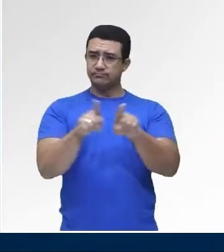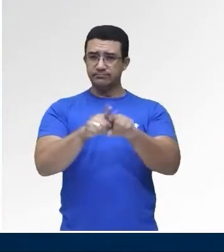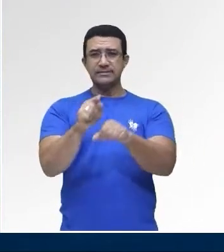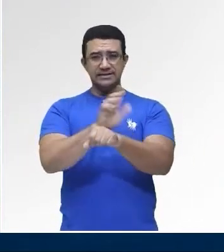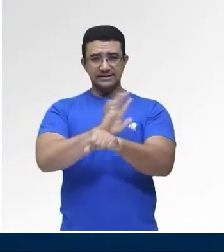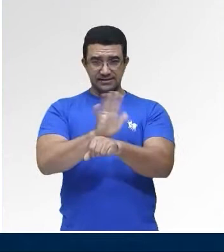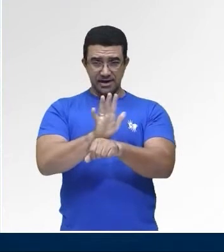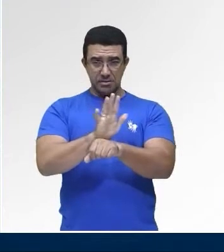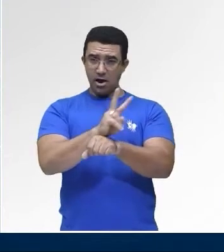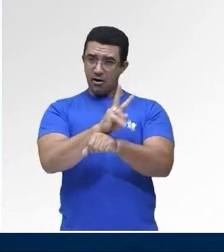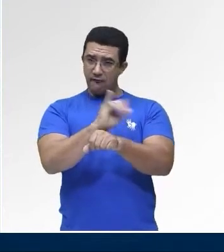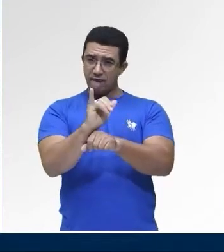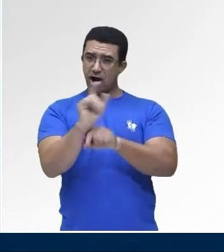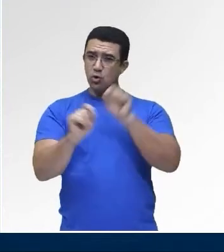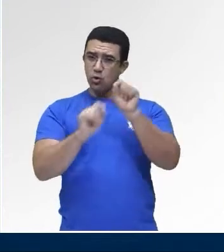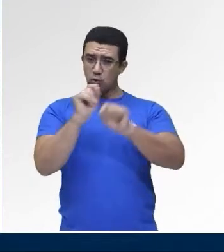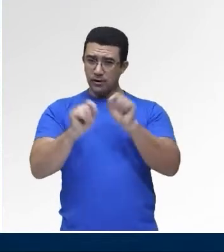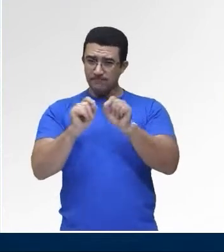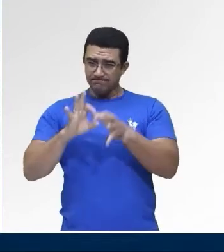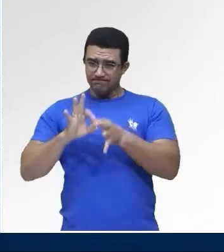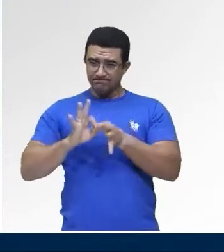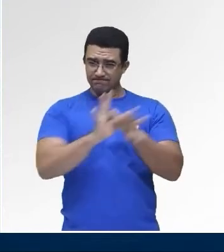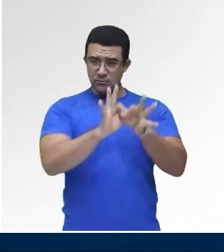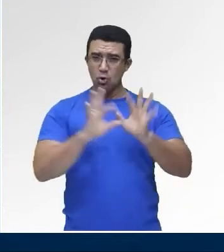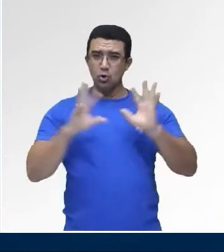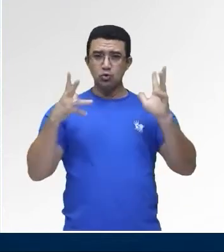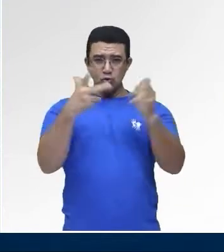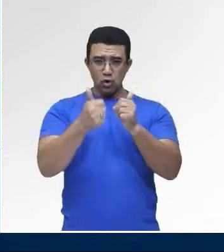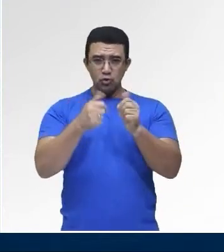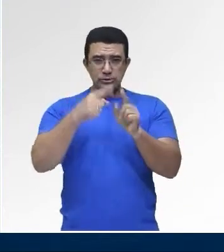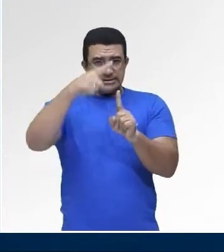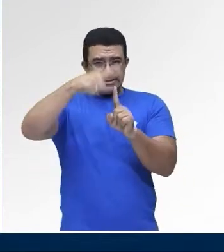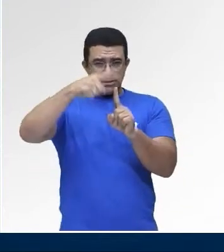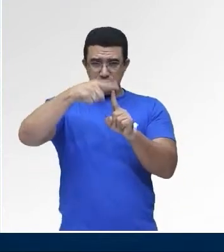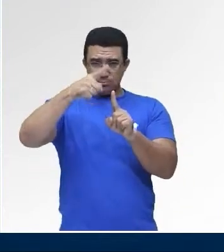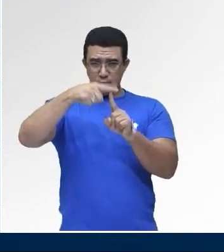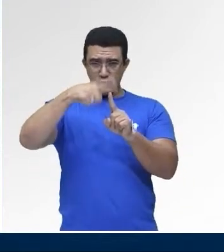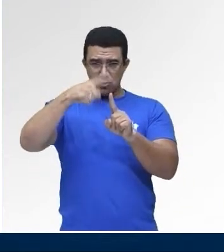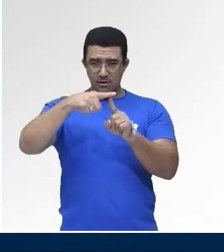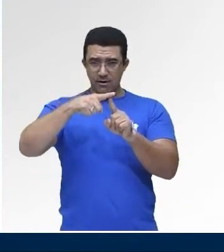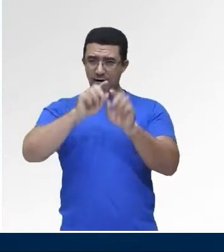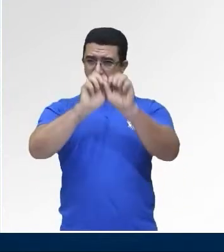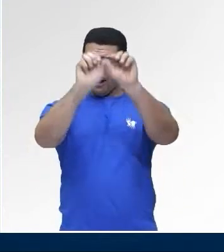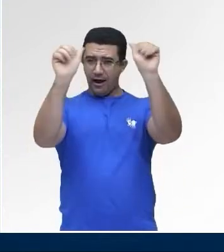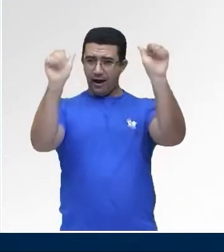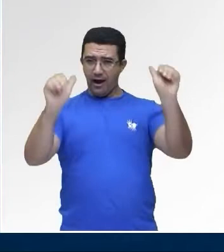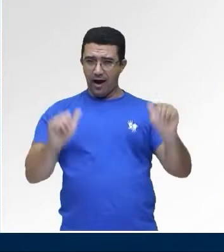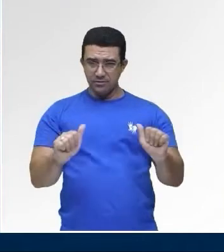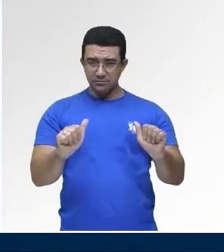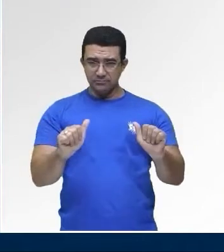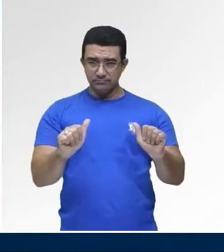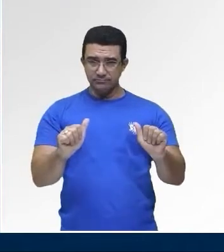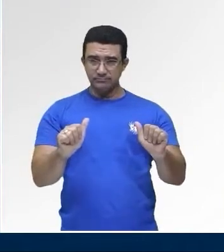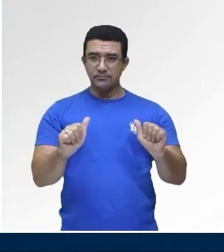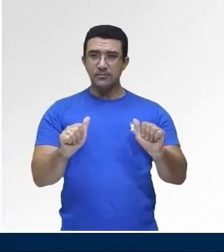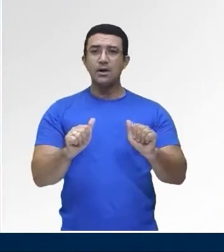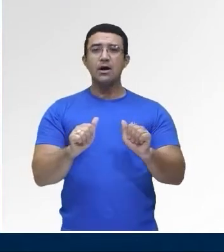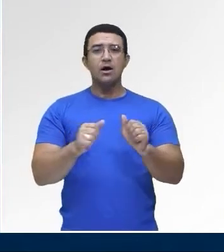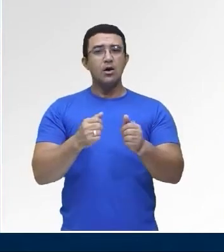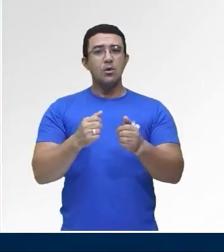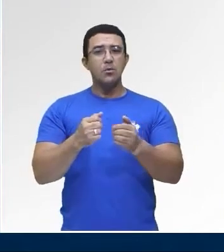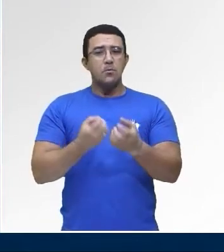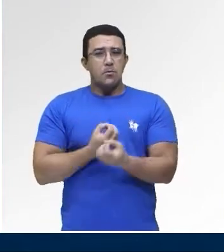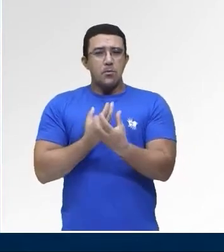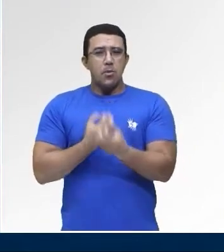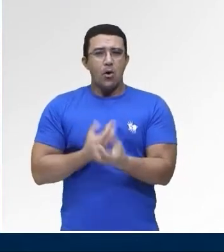vai constituir todos esses tipos de artes, tá? Então, o poema, ele é